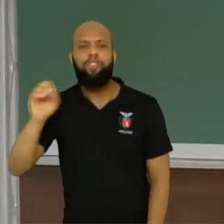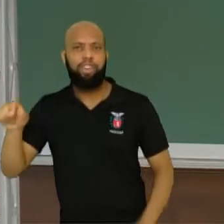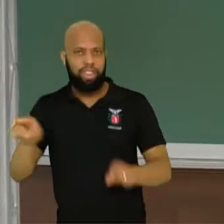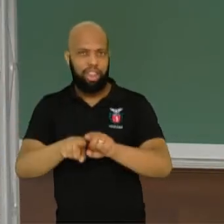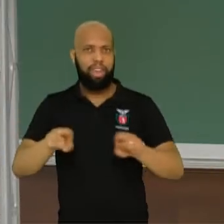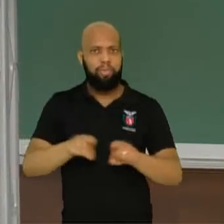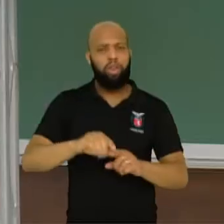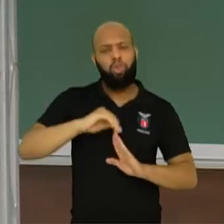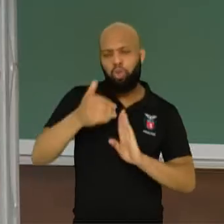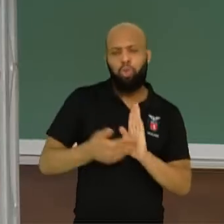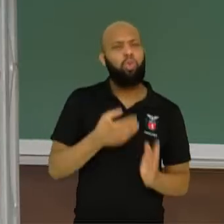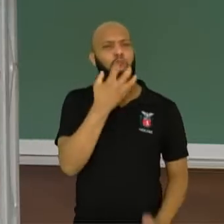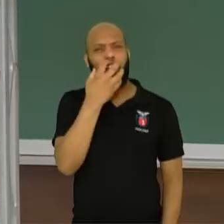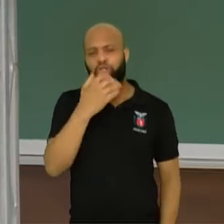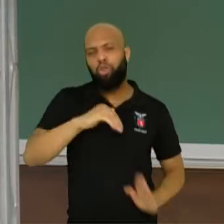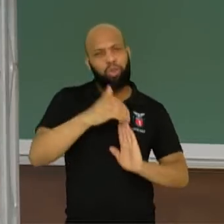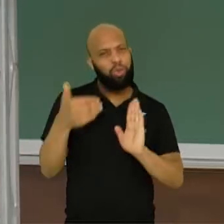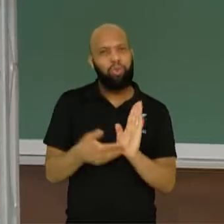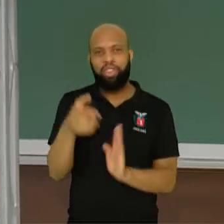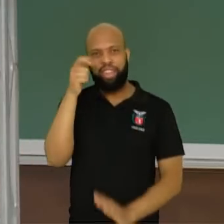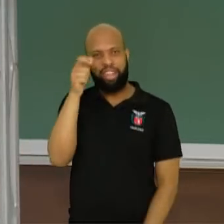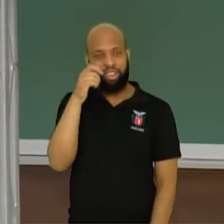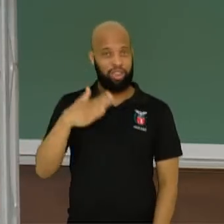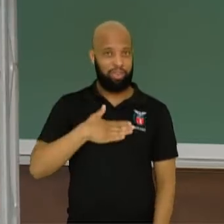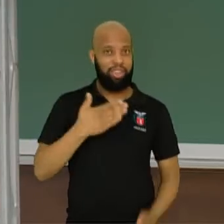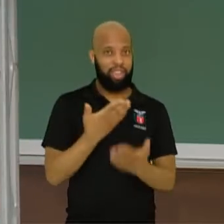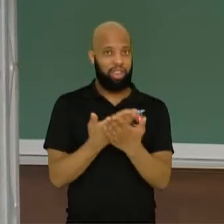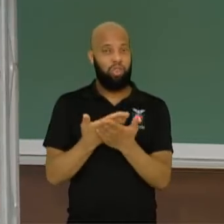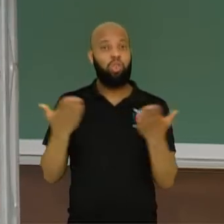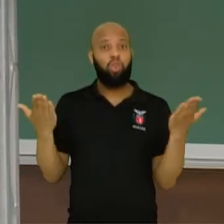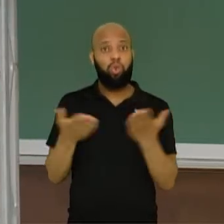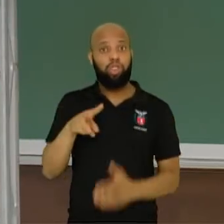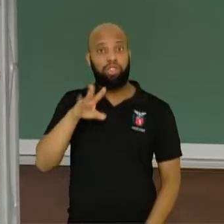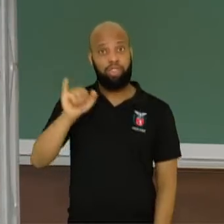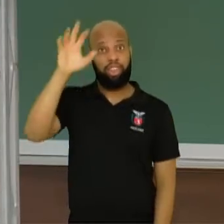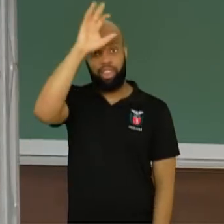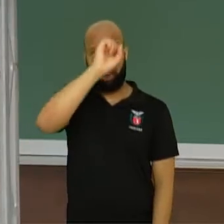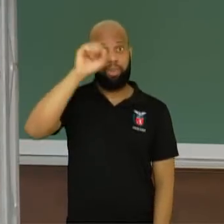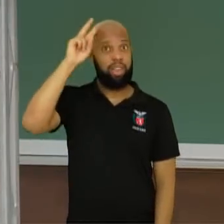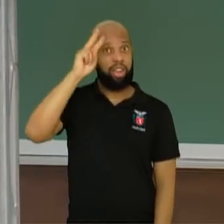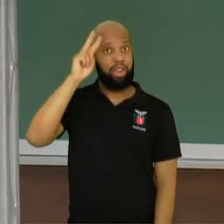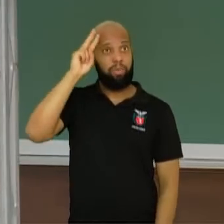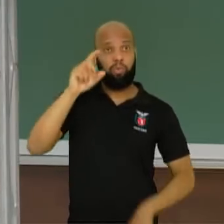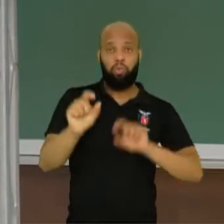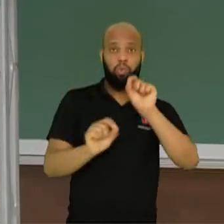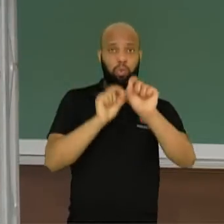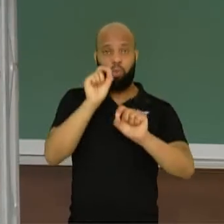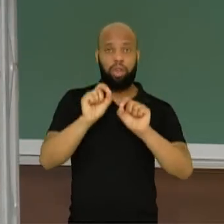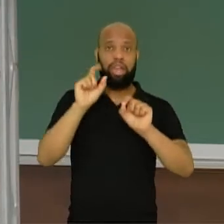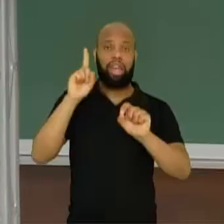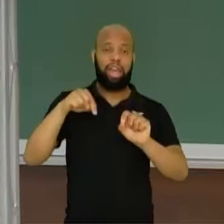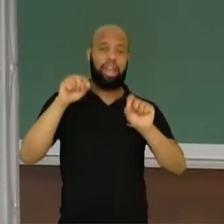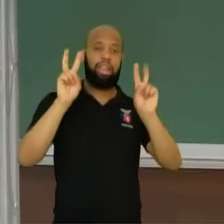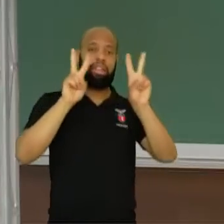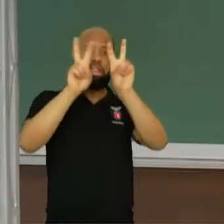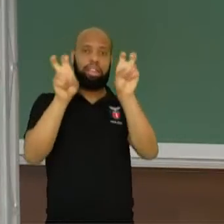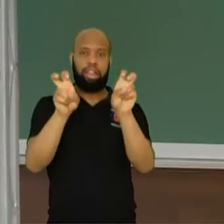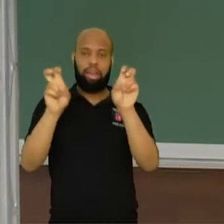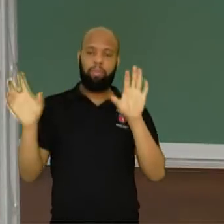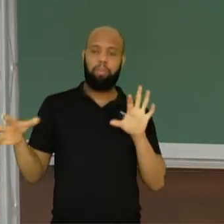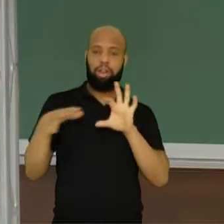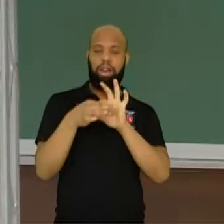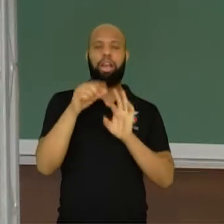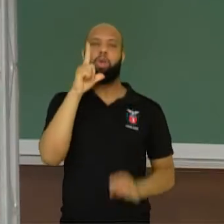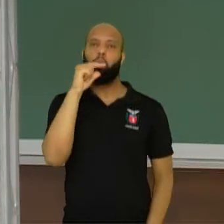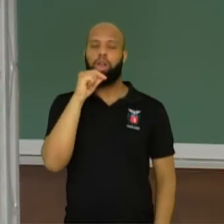para um pouquinho. Tem palavras aí que eu já conheço. Biosfera. Lembra desse termo? Bio,